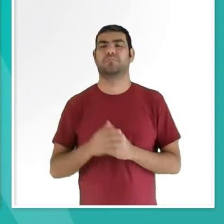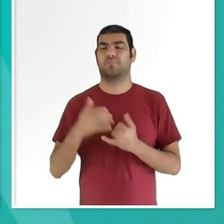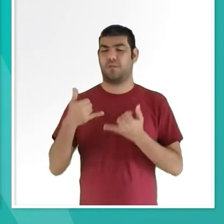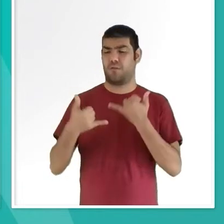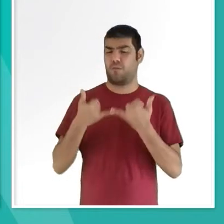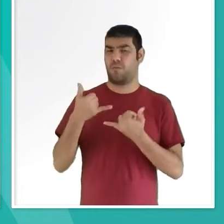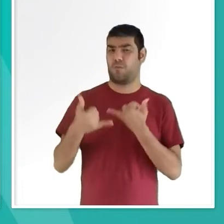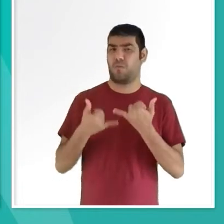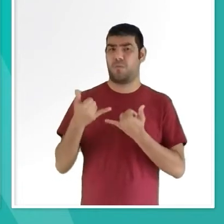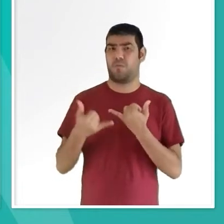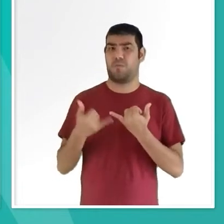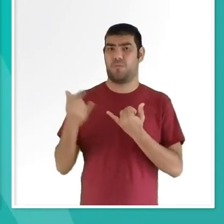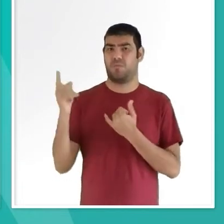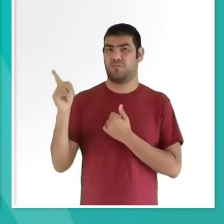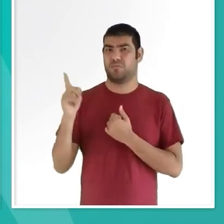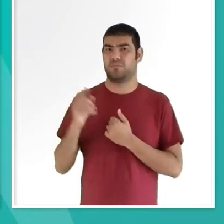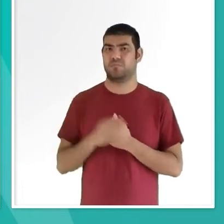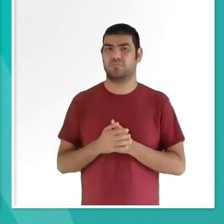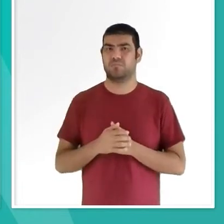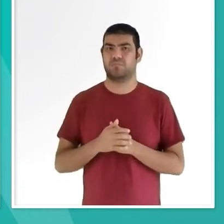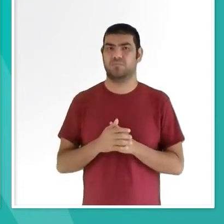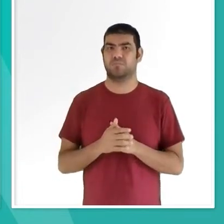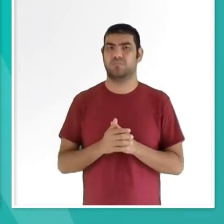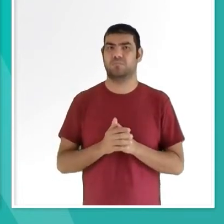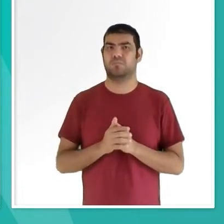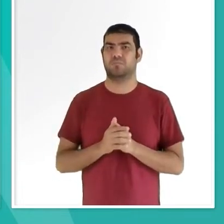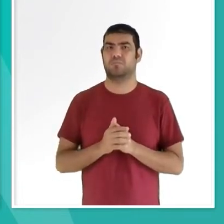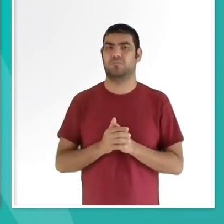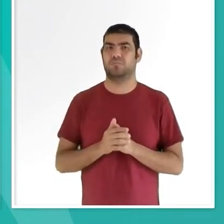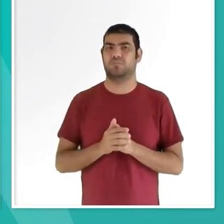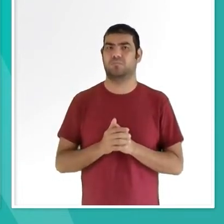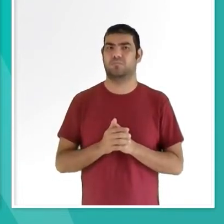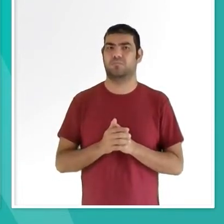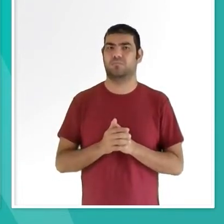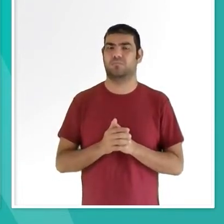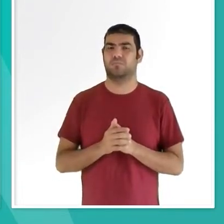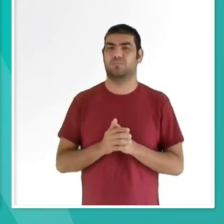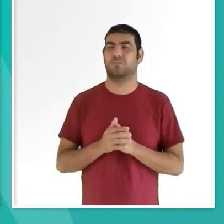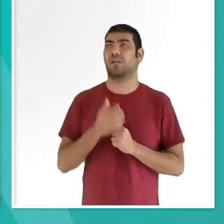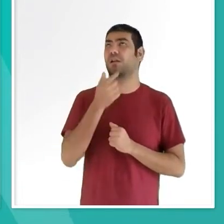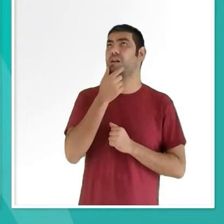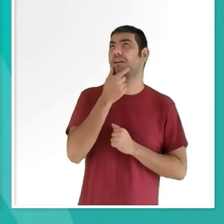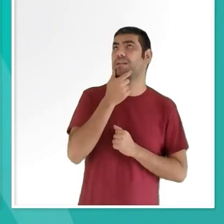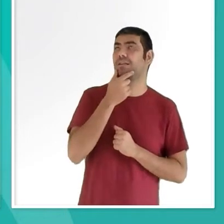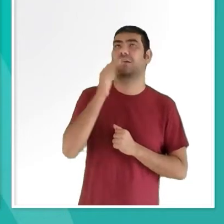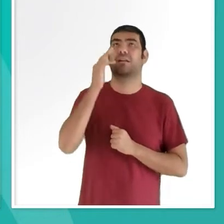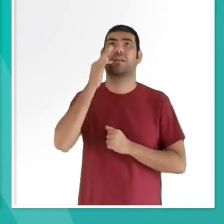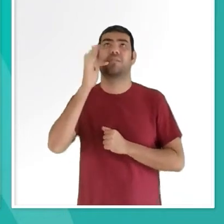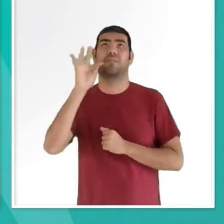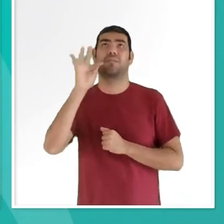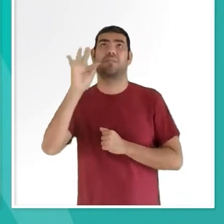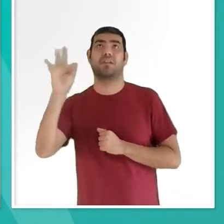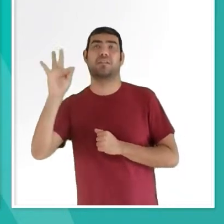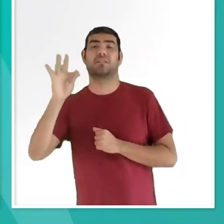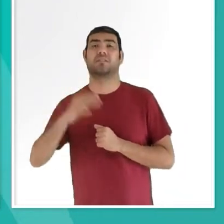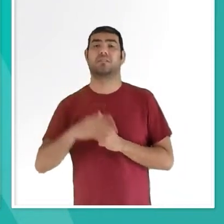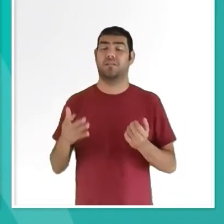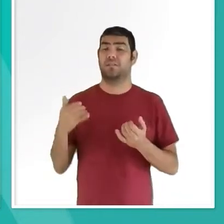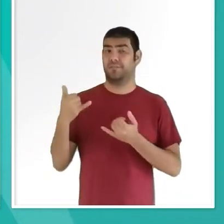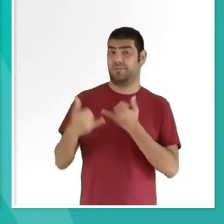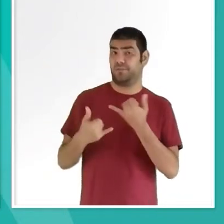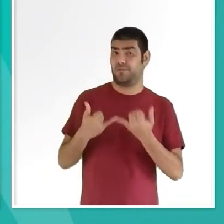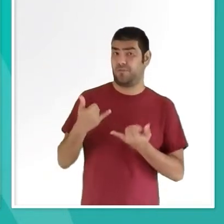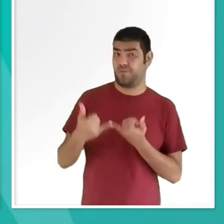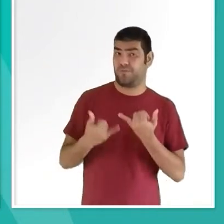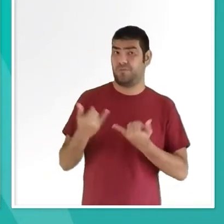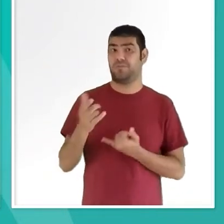bretão, né, jogado ali na região da Inglaterra, da França. E esse jogo tinha como